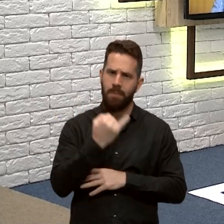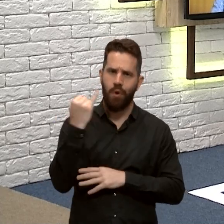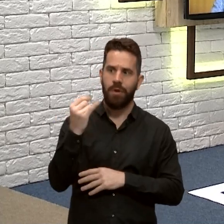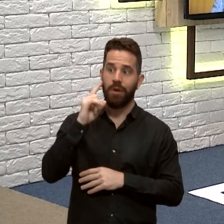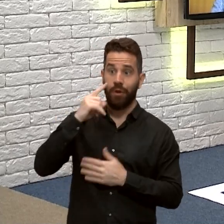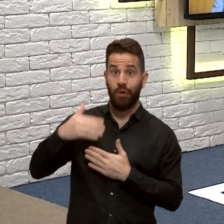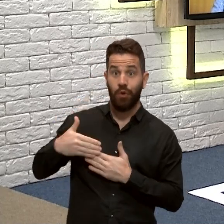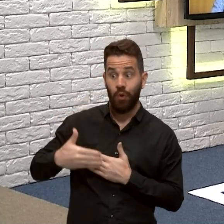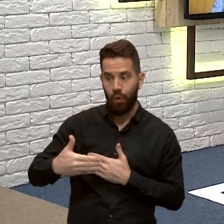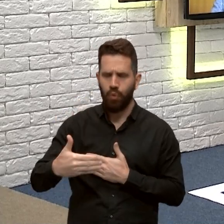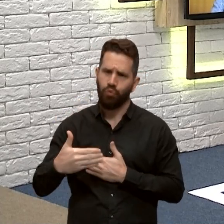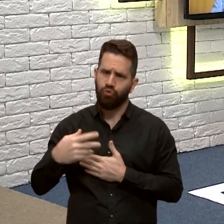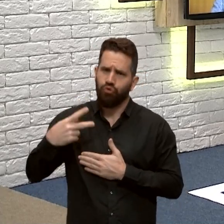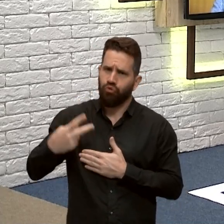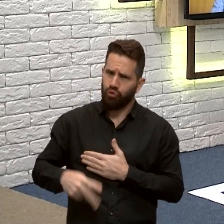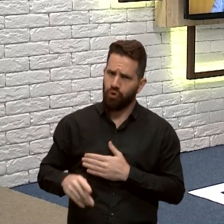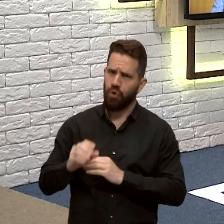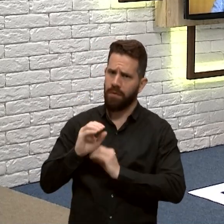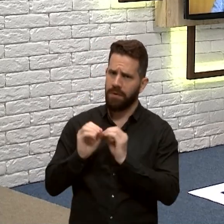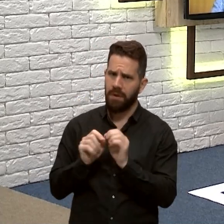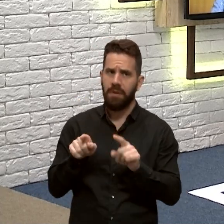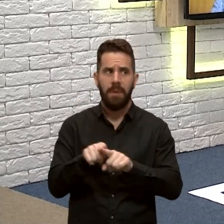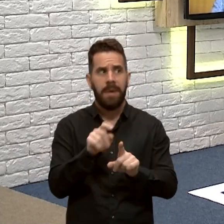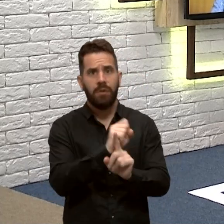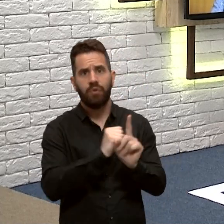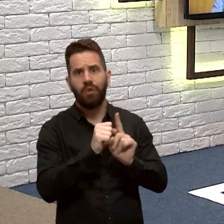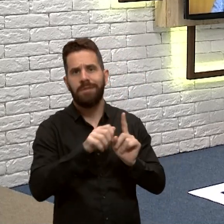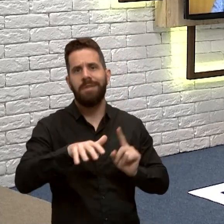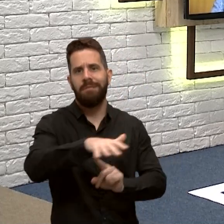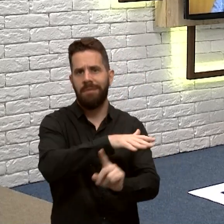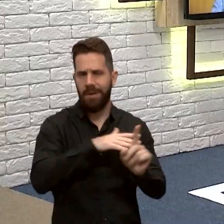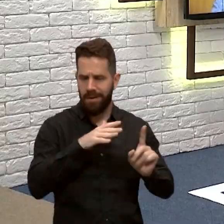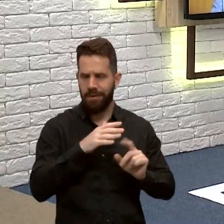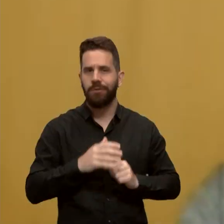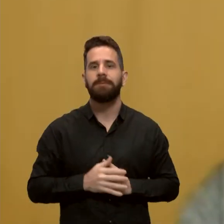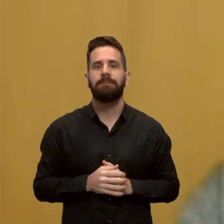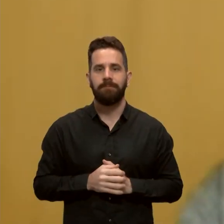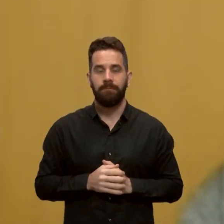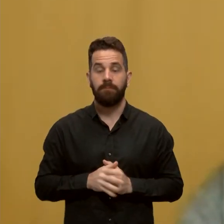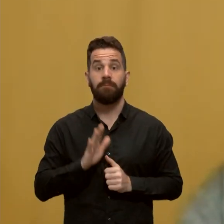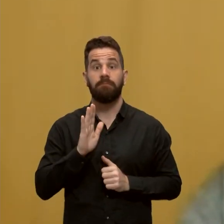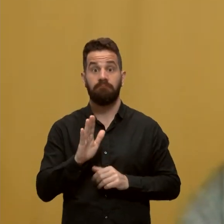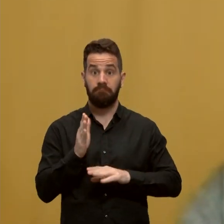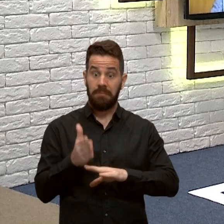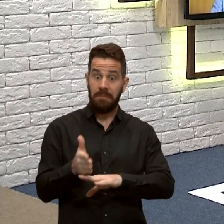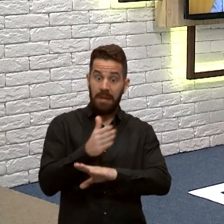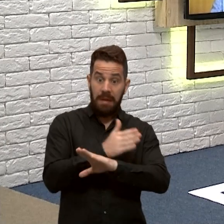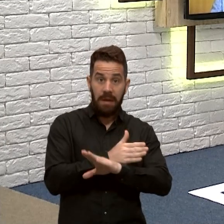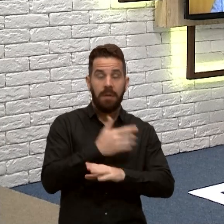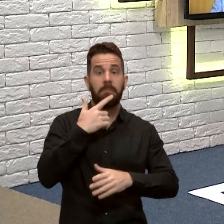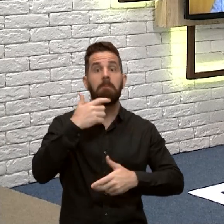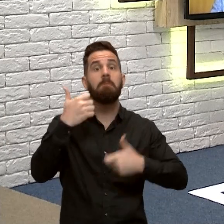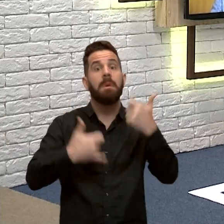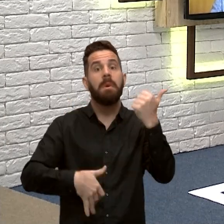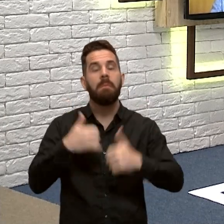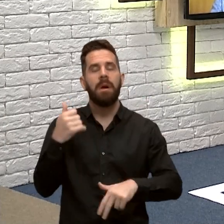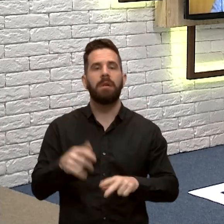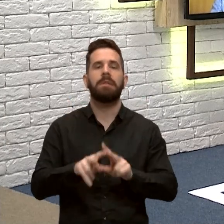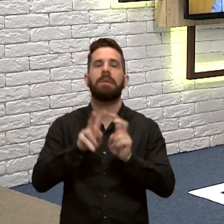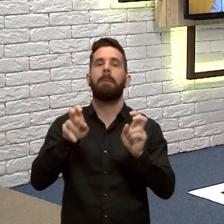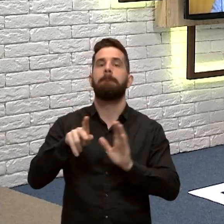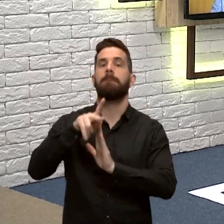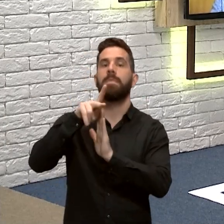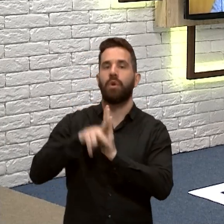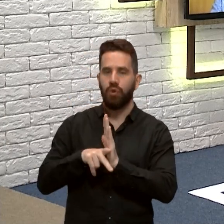cotidiano da universidade e da sociedade goiana como um todo. Bom, antes de falar do projeto, né, Sementes de Proteção, queria que a gente falasse um pouco